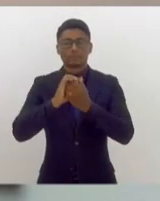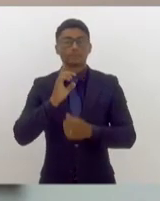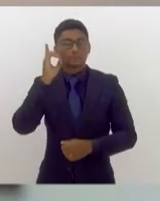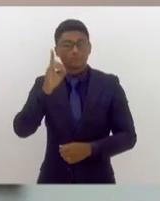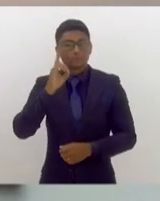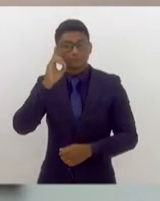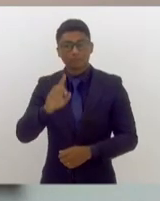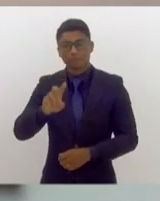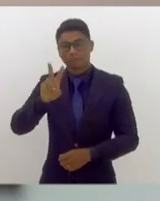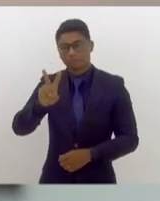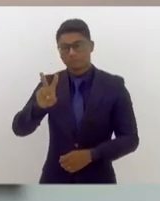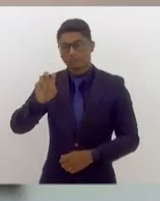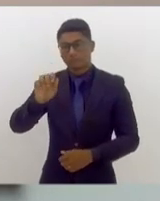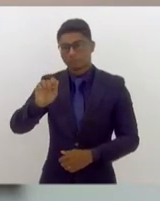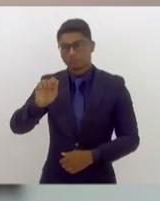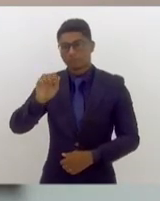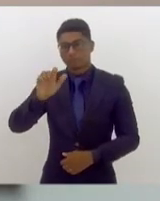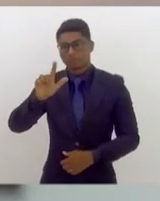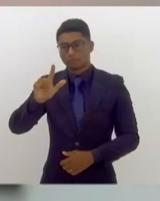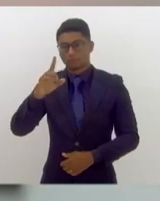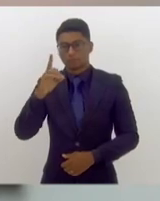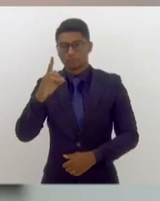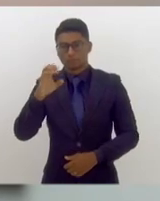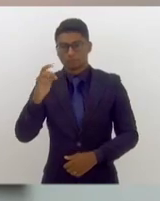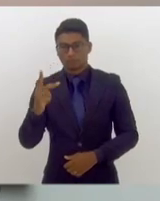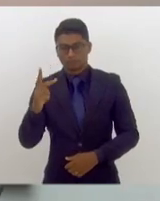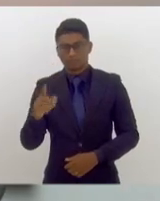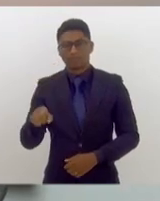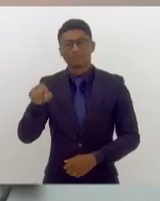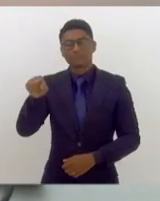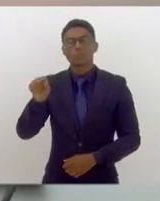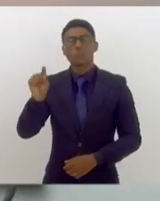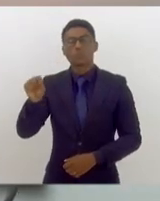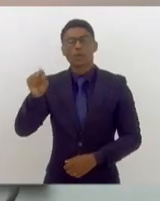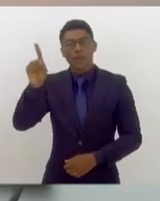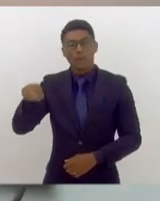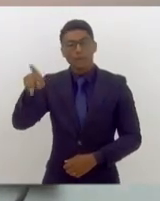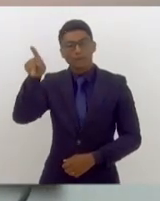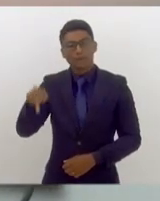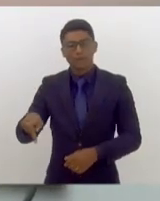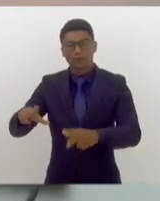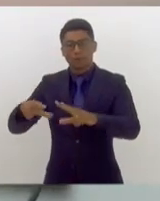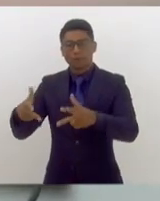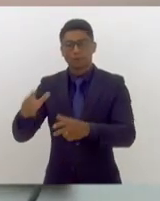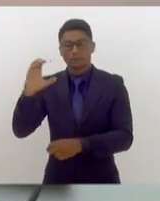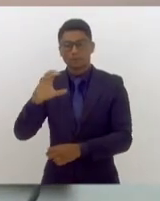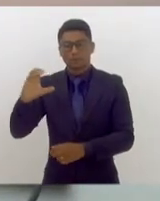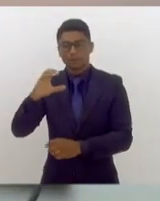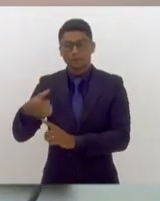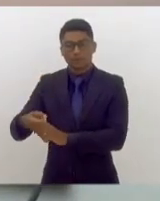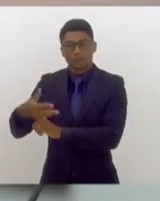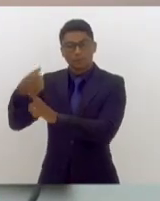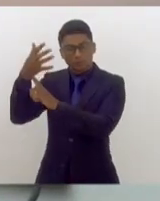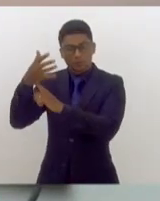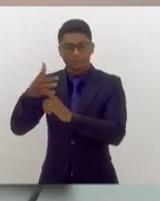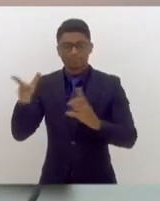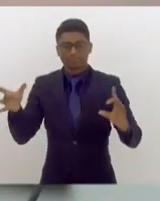Valdec, que também nessa casa preside a Comissão de Ciência e Tecnologia, que tem uma interface muito direta com a Comissão